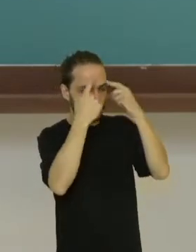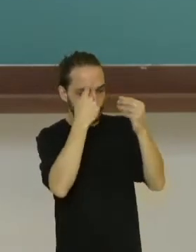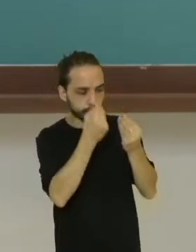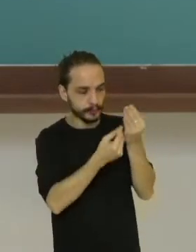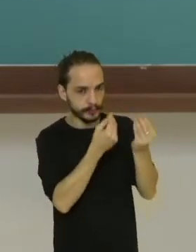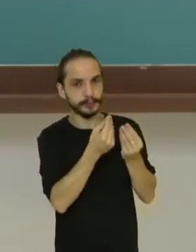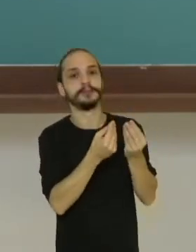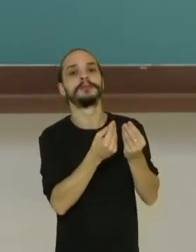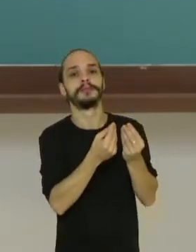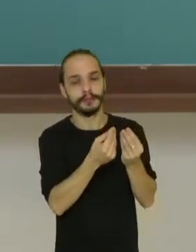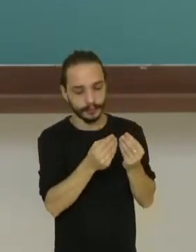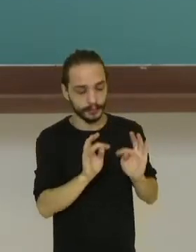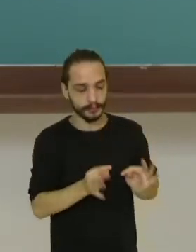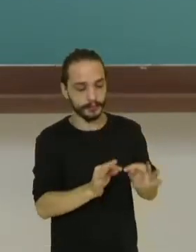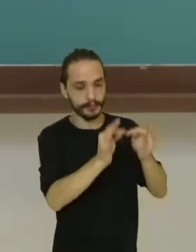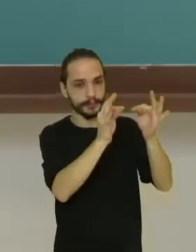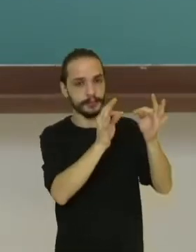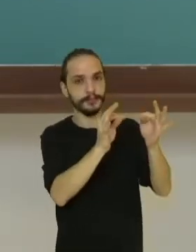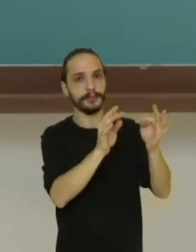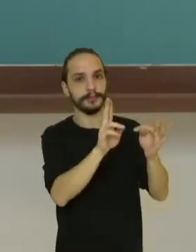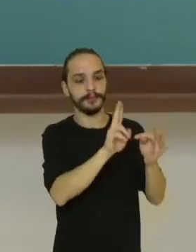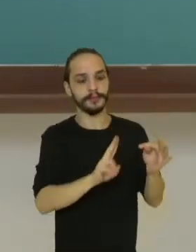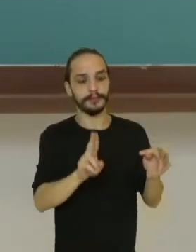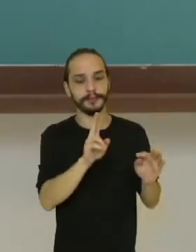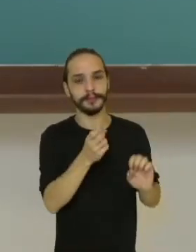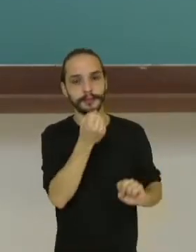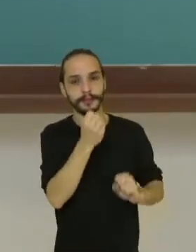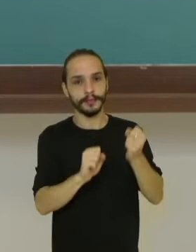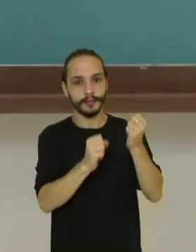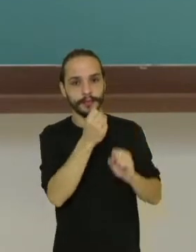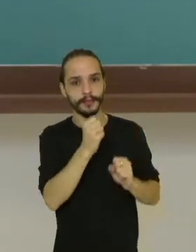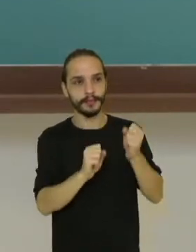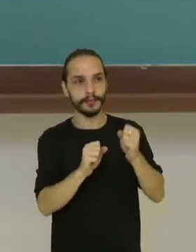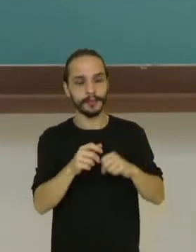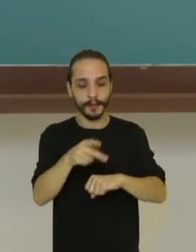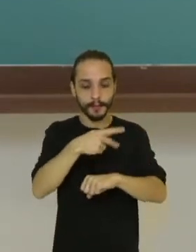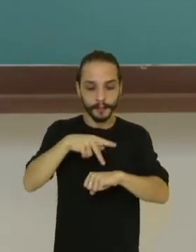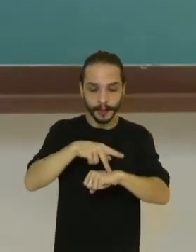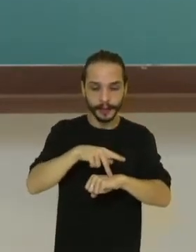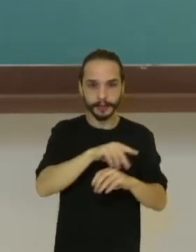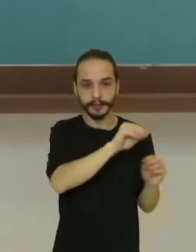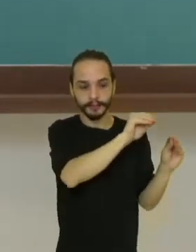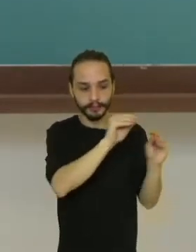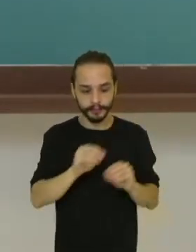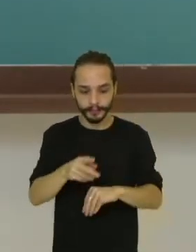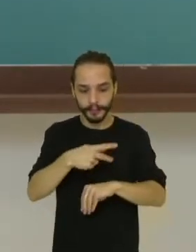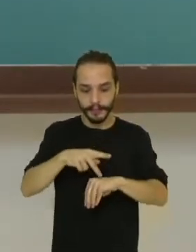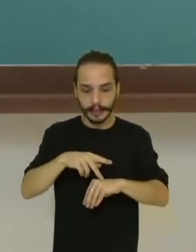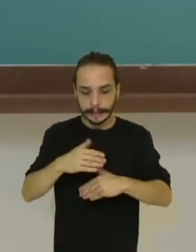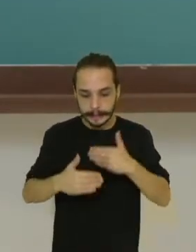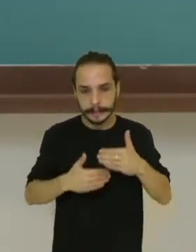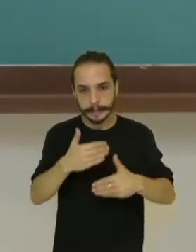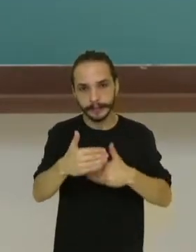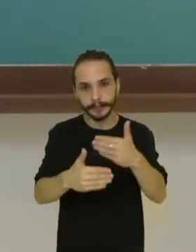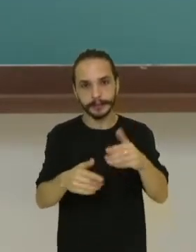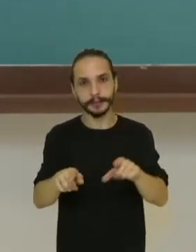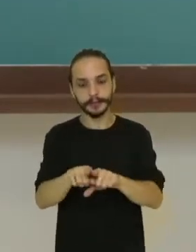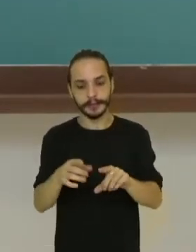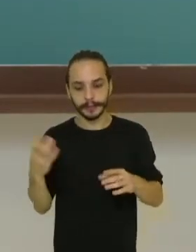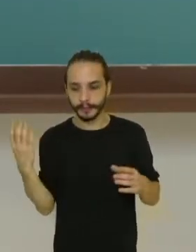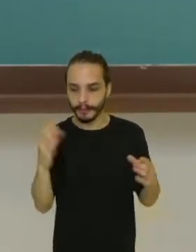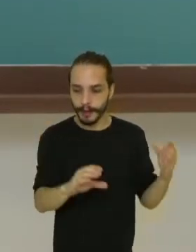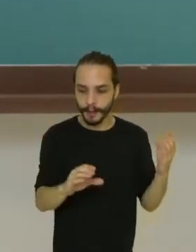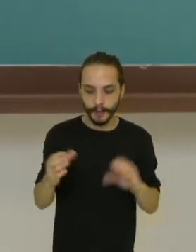essa tecnologia é utilizada em fábricas, em países ainda emergentes, e montados também em países emergentes com mão de